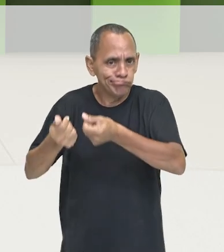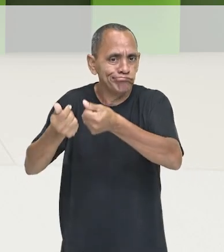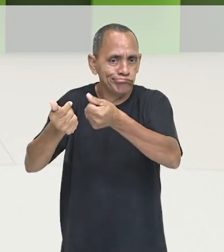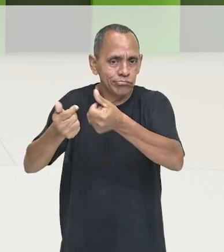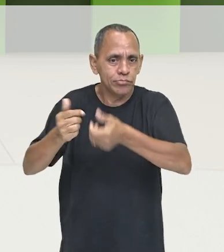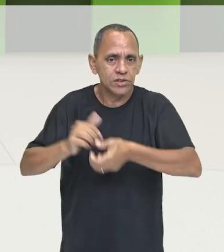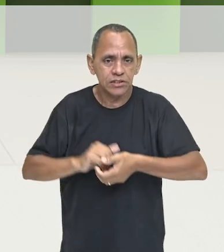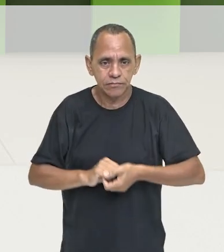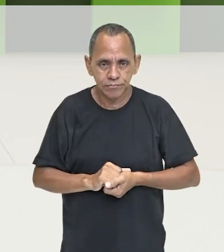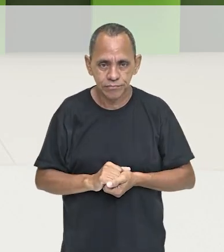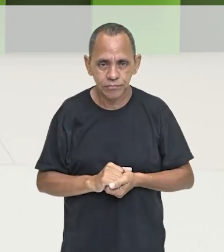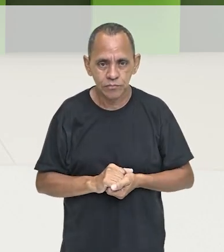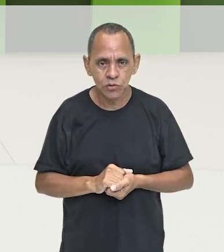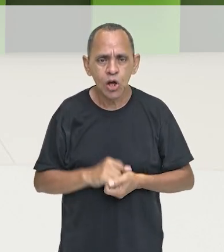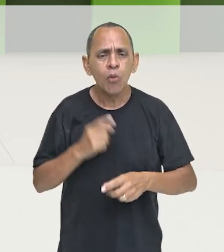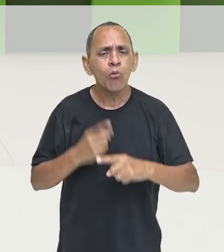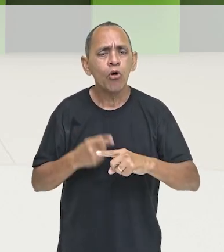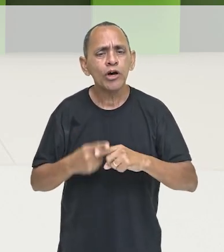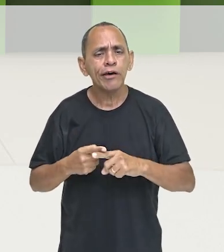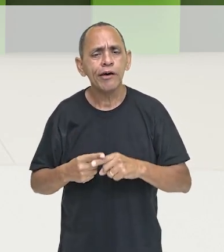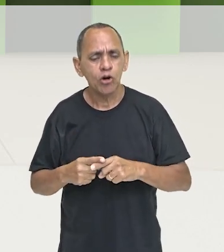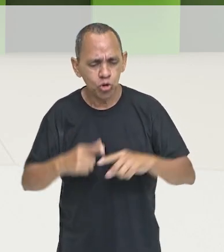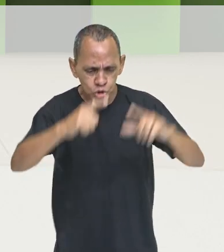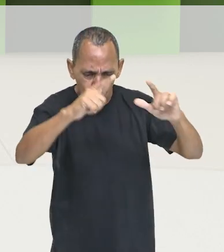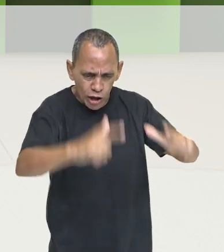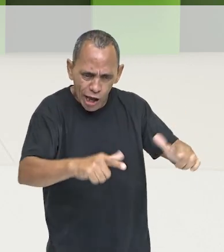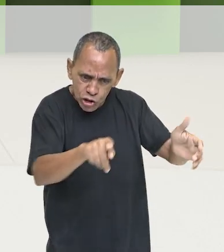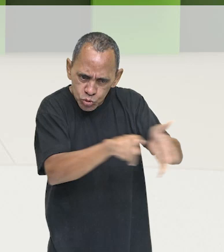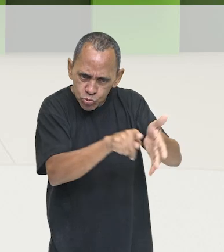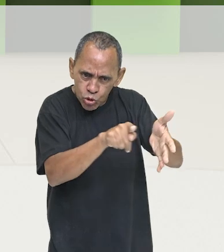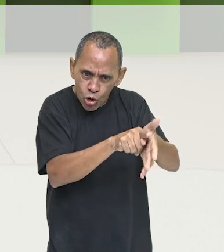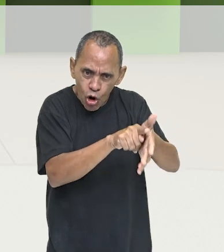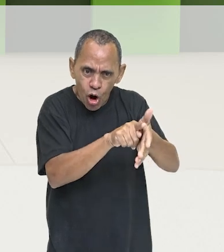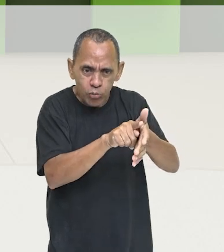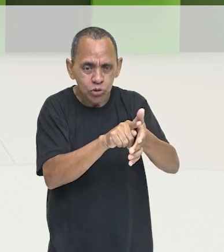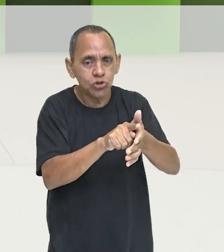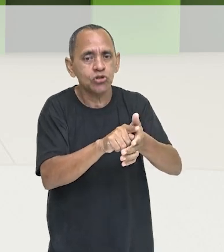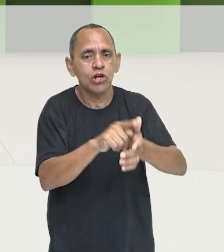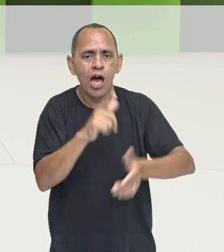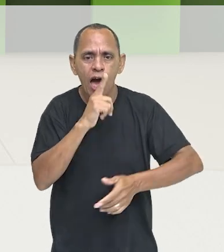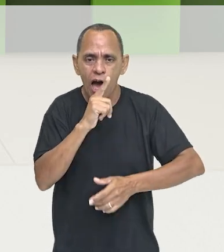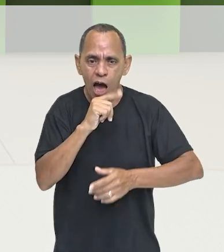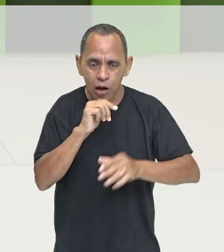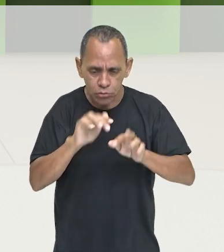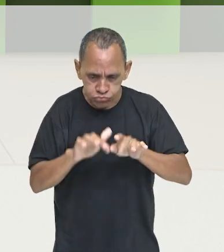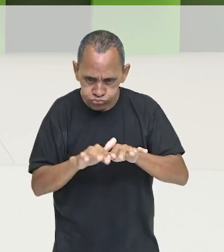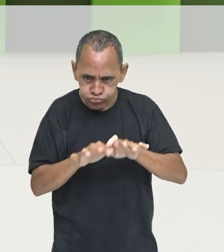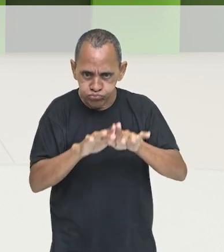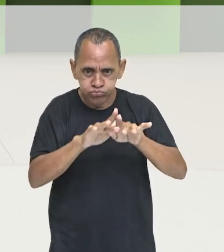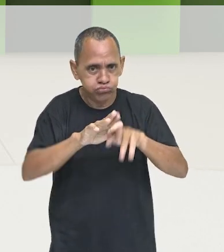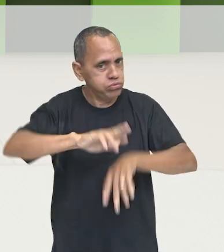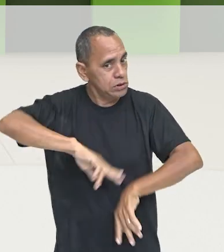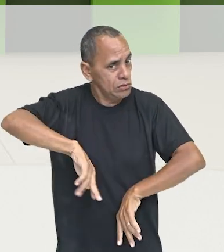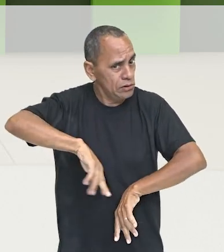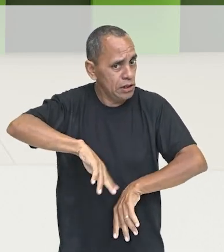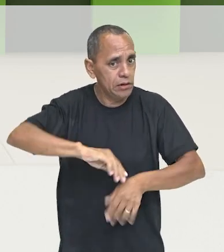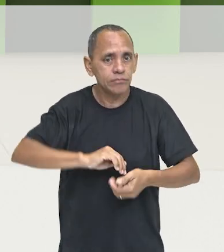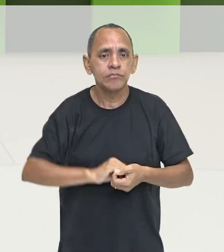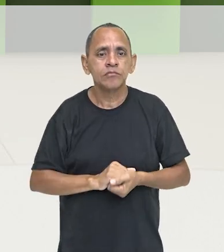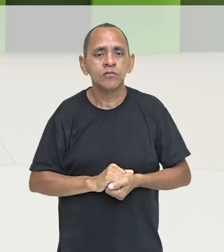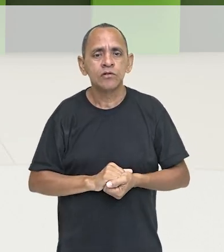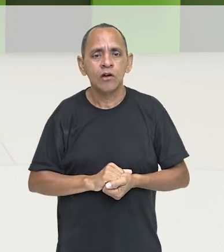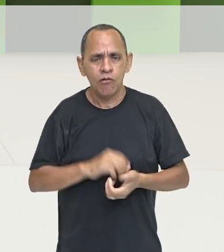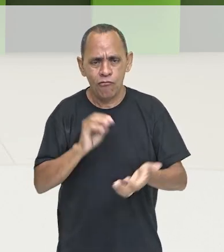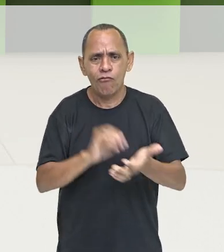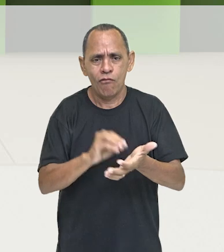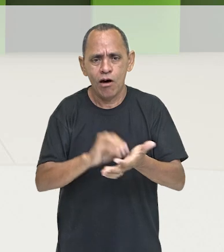é porque lá os reservatórios não estão completamente cheios, né? Então tem que se racionar a energia e a